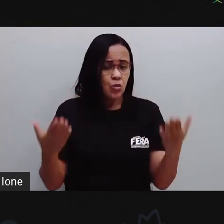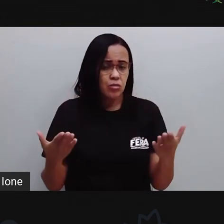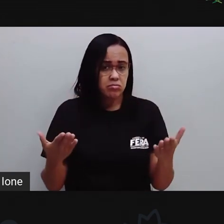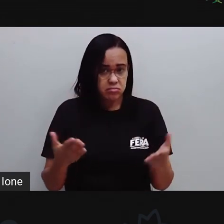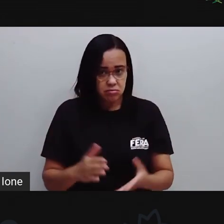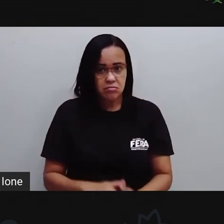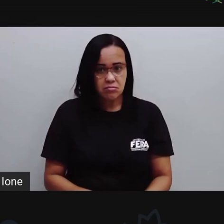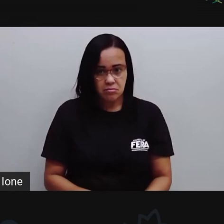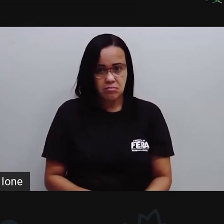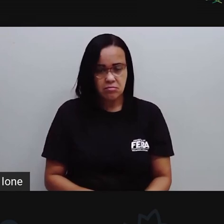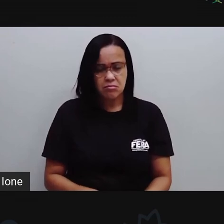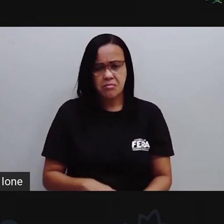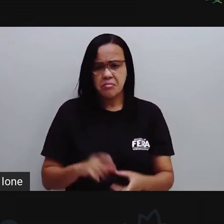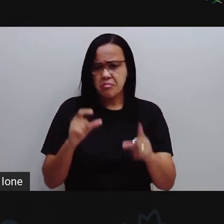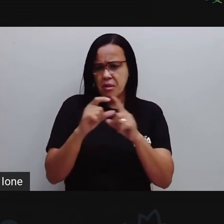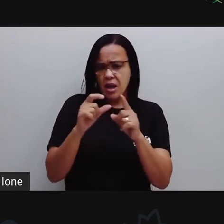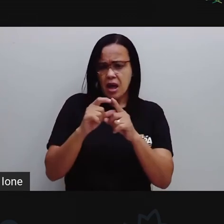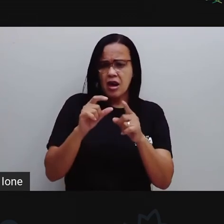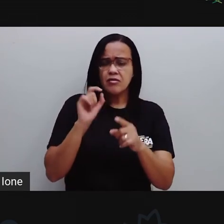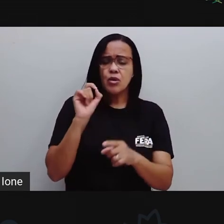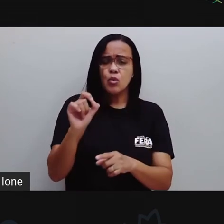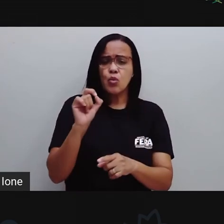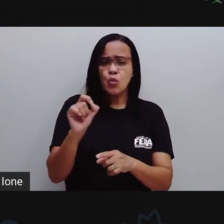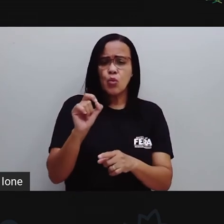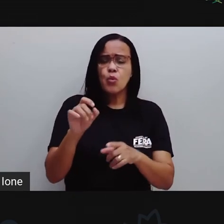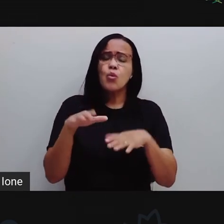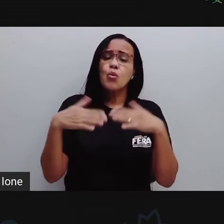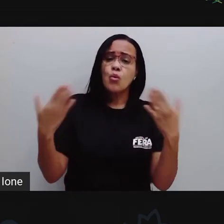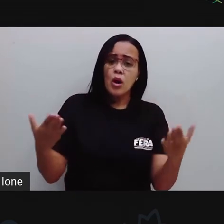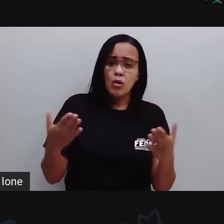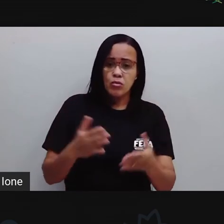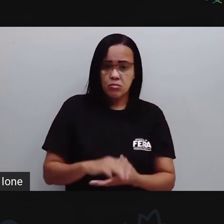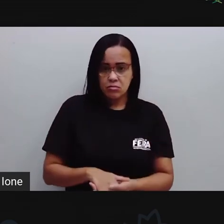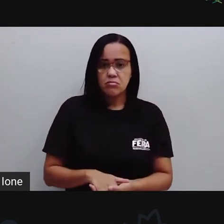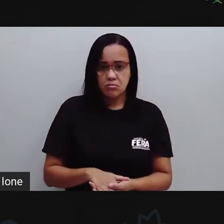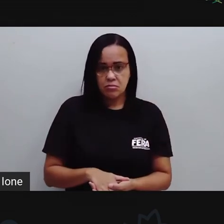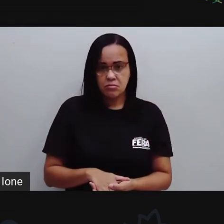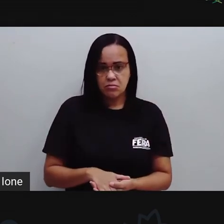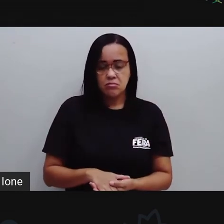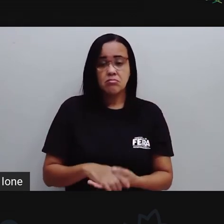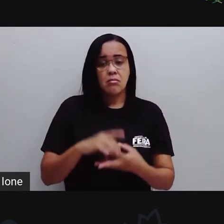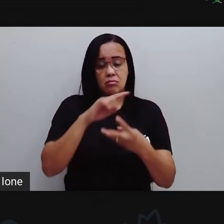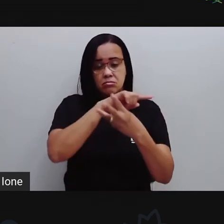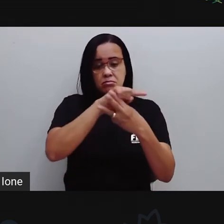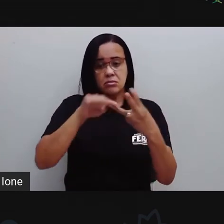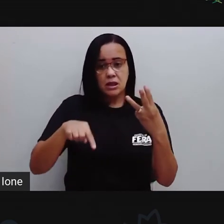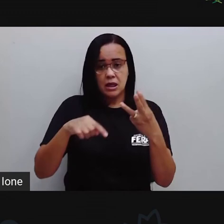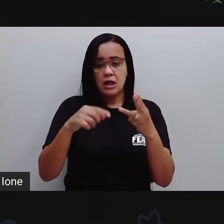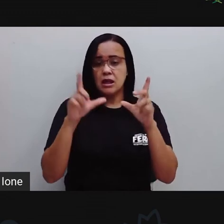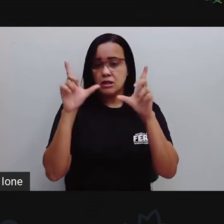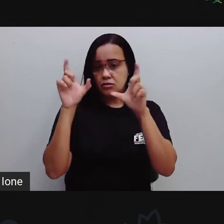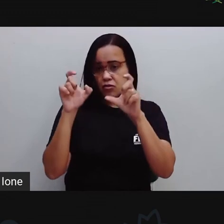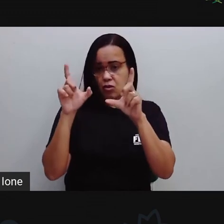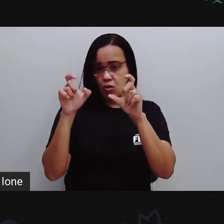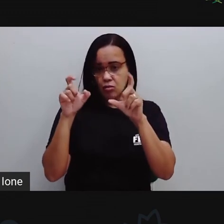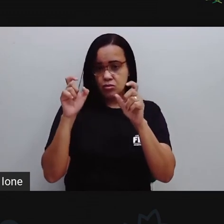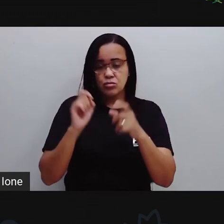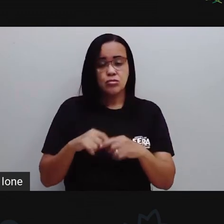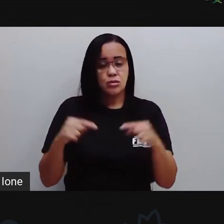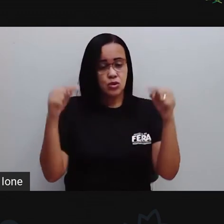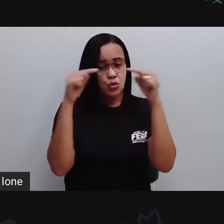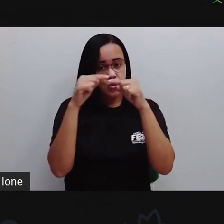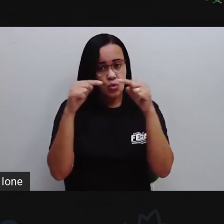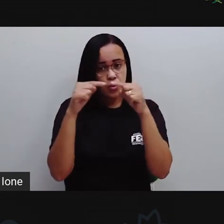que palavra é essa né palavra tá querendo dizer o que e aí vai ter três imagens e vocês vão dizer o que é que tá ali escrito